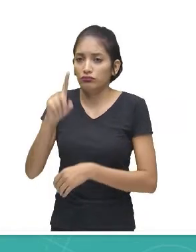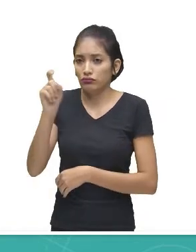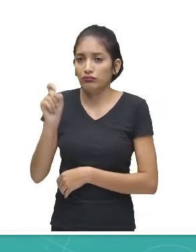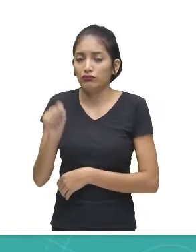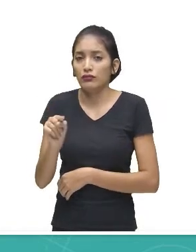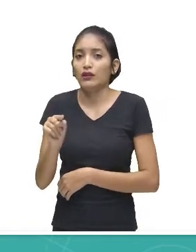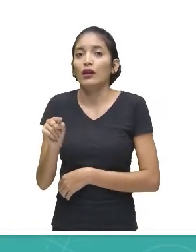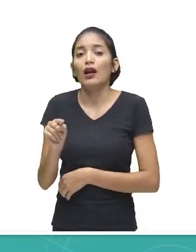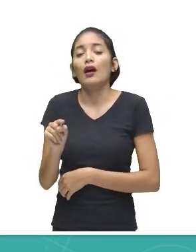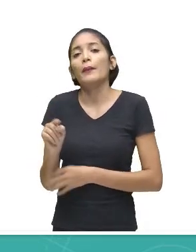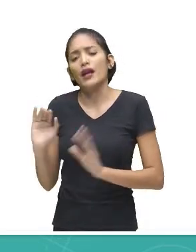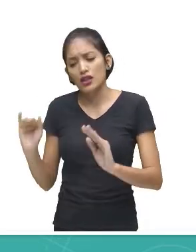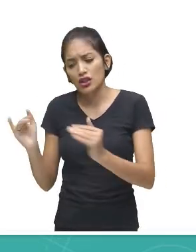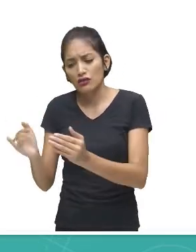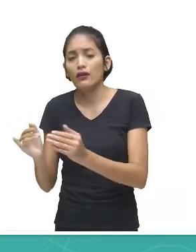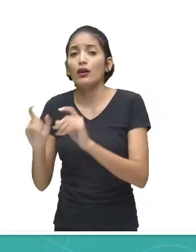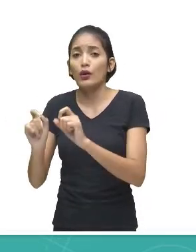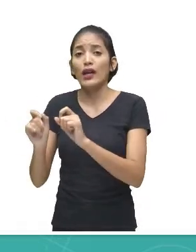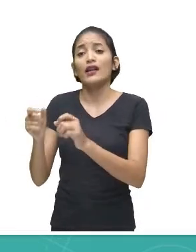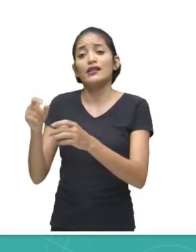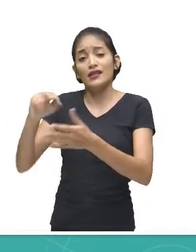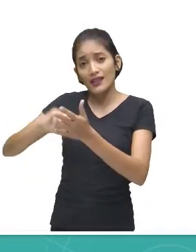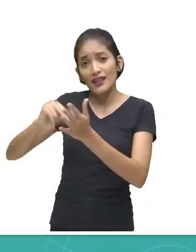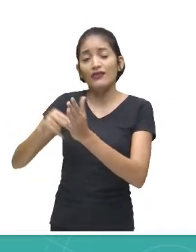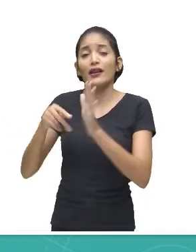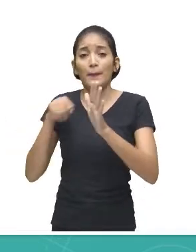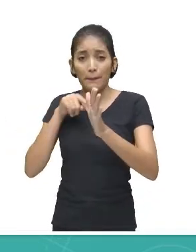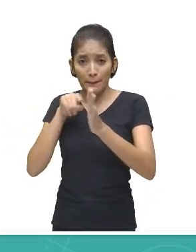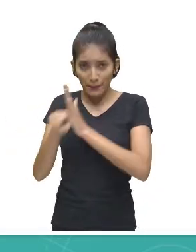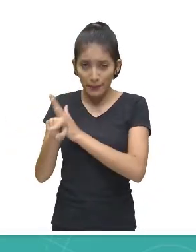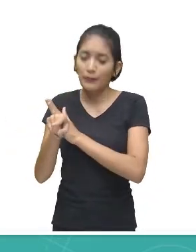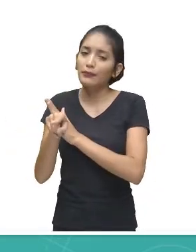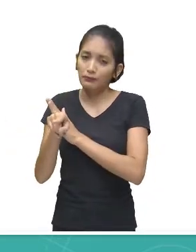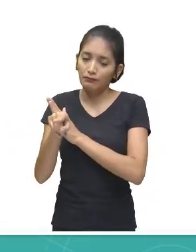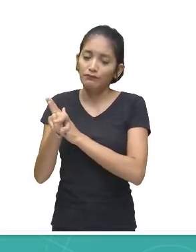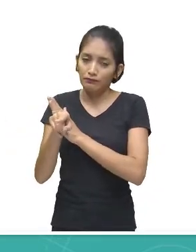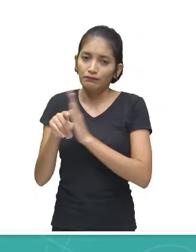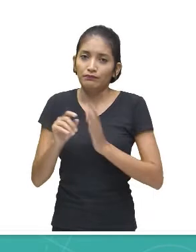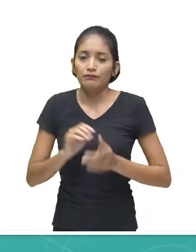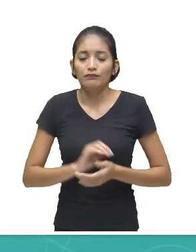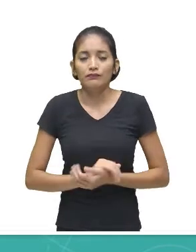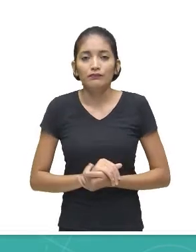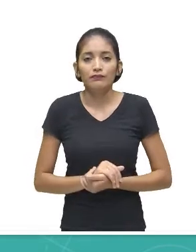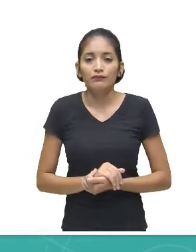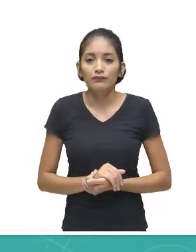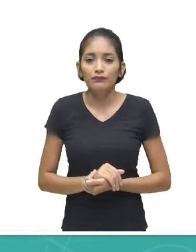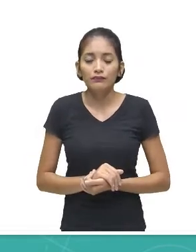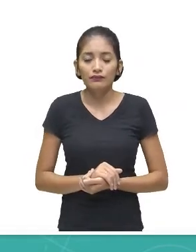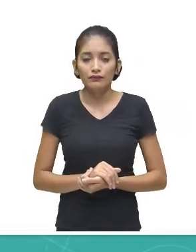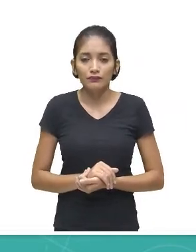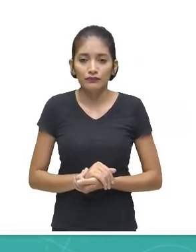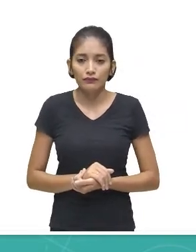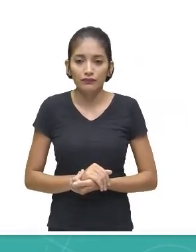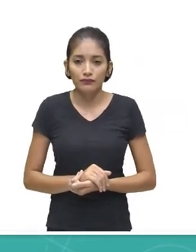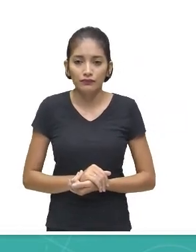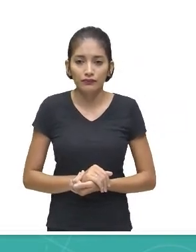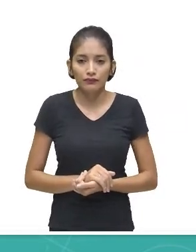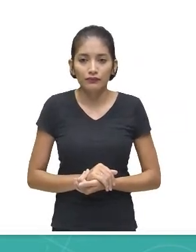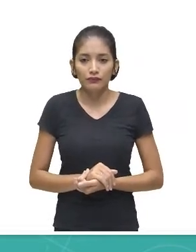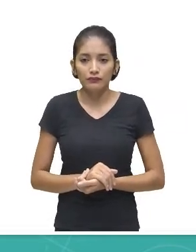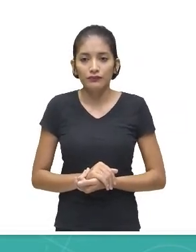para enfatizar, para dar ênfase, para dar uma entonação na fala,